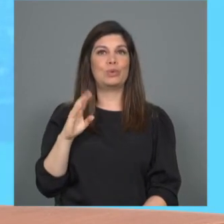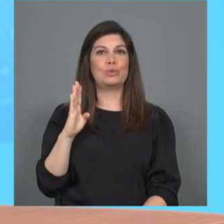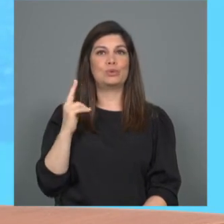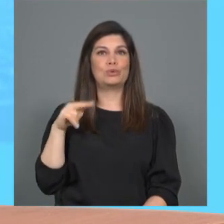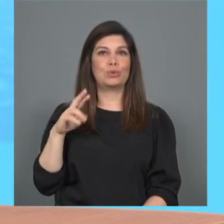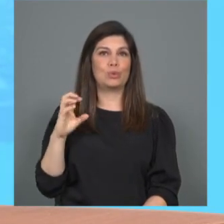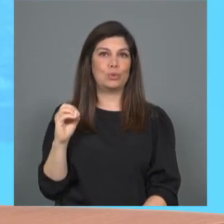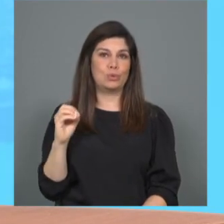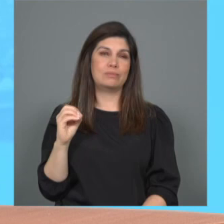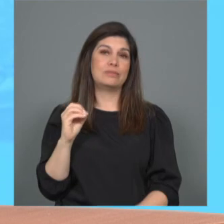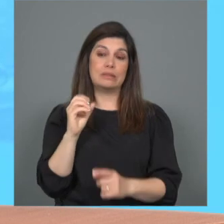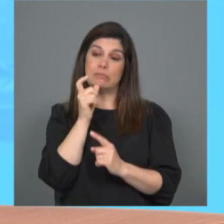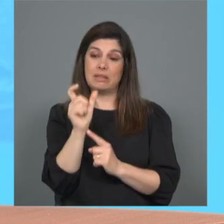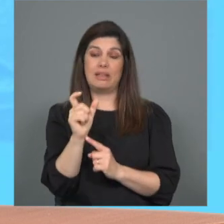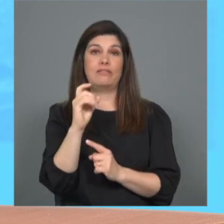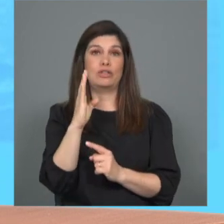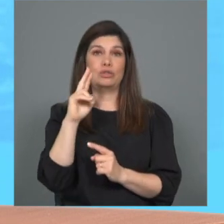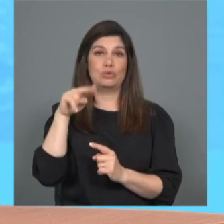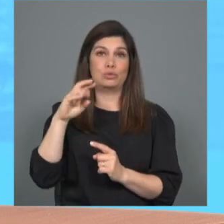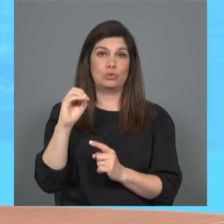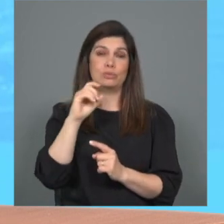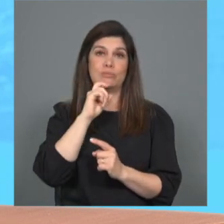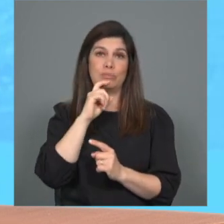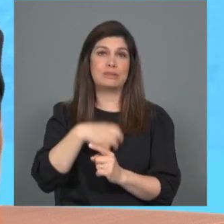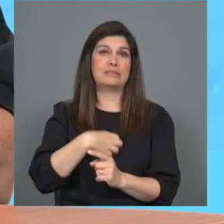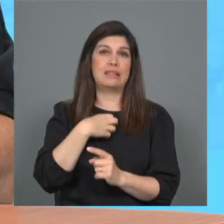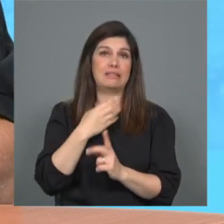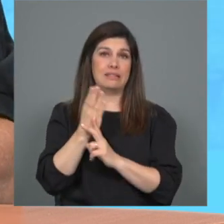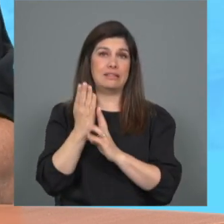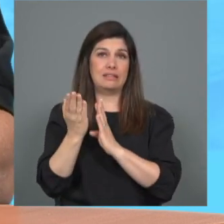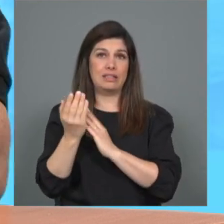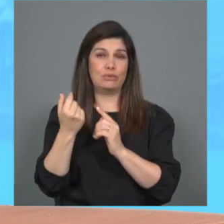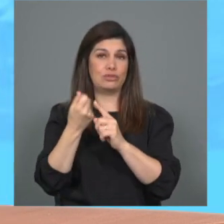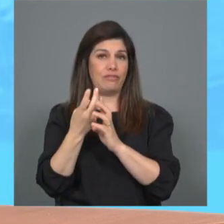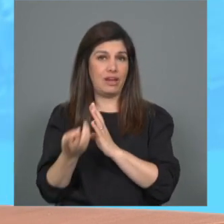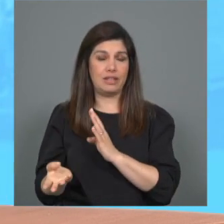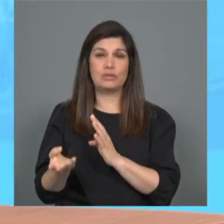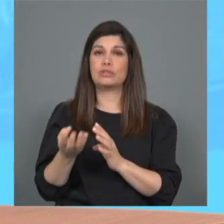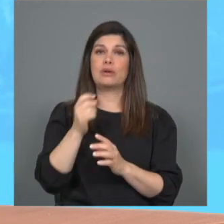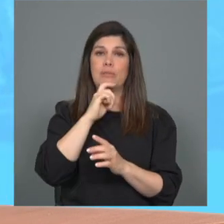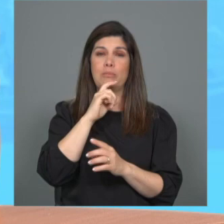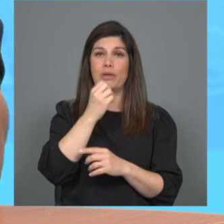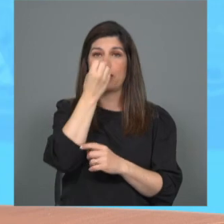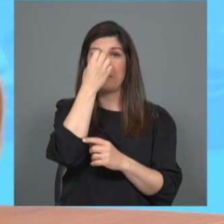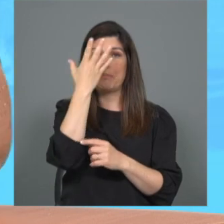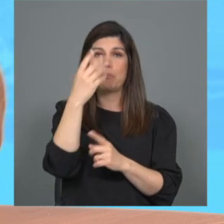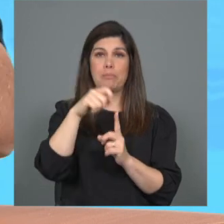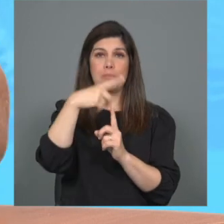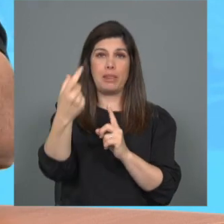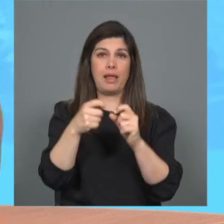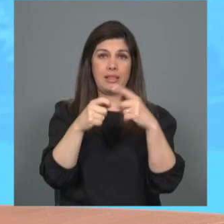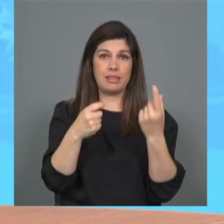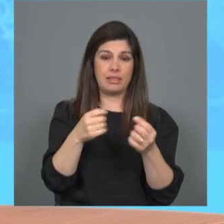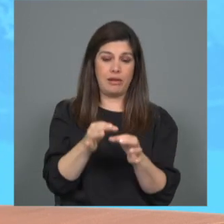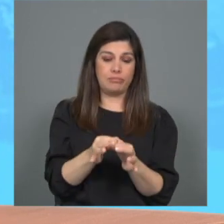possa significar várias coisas. Pode significar um material de uma planta, não é? Que junta e com